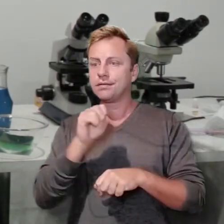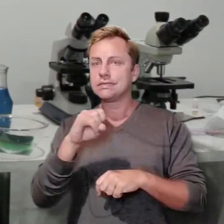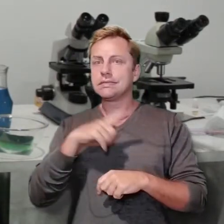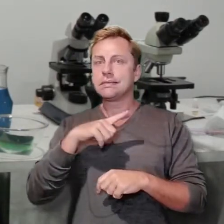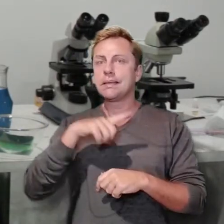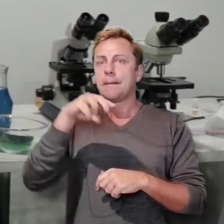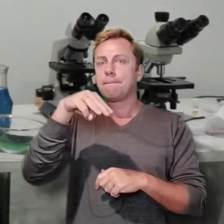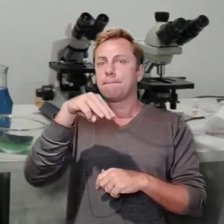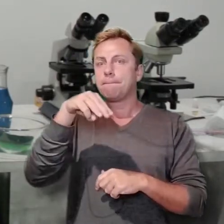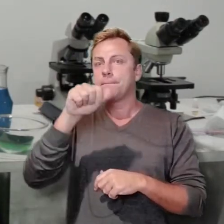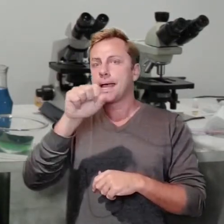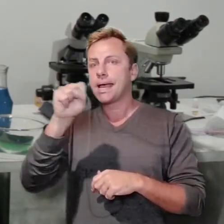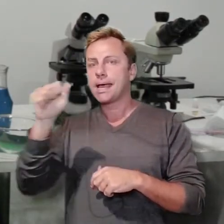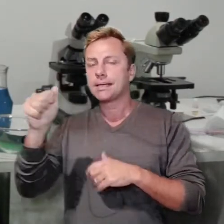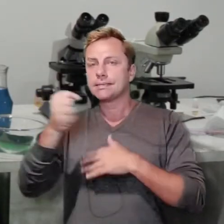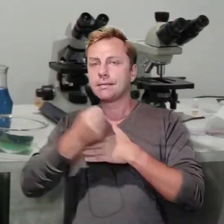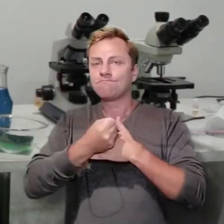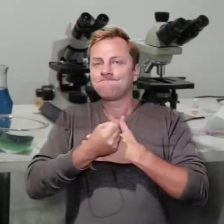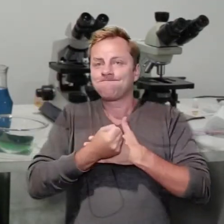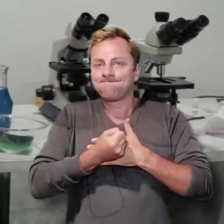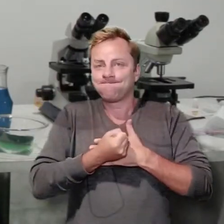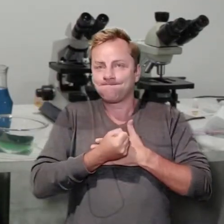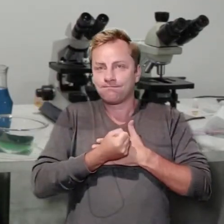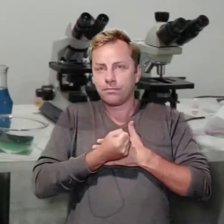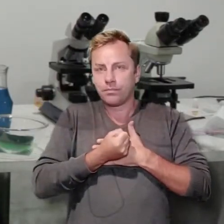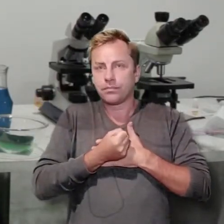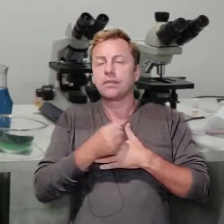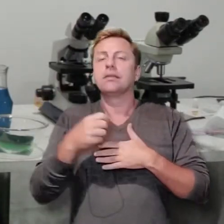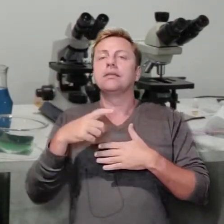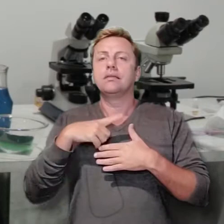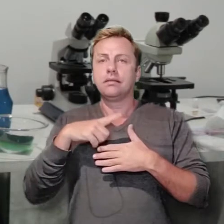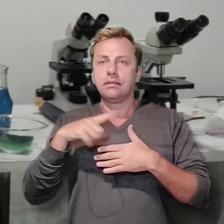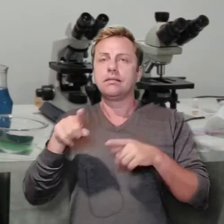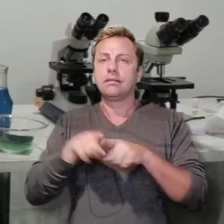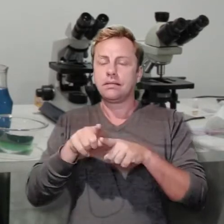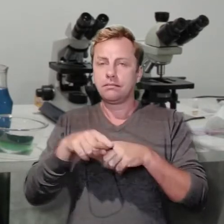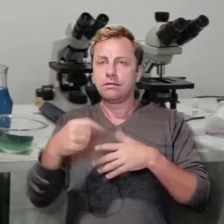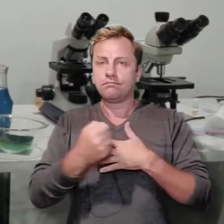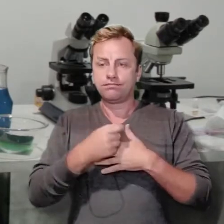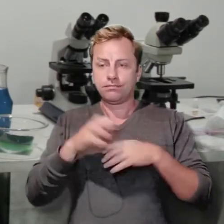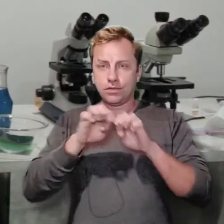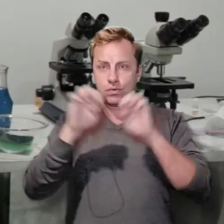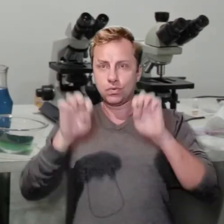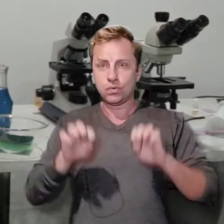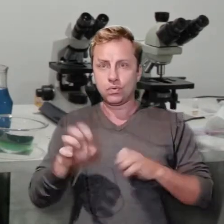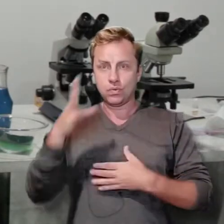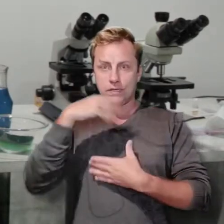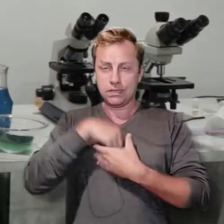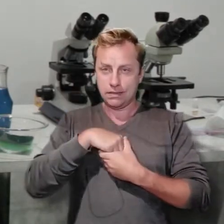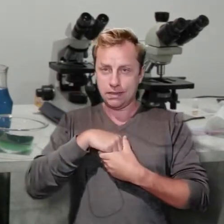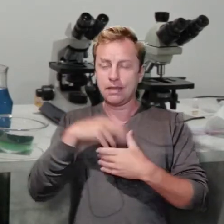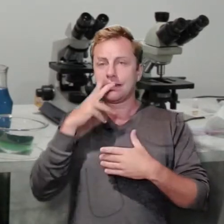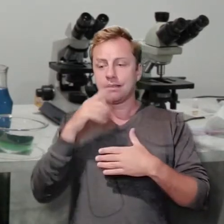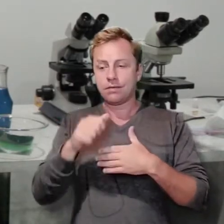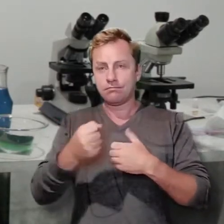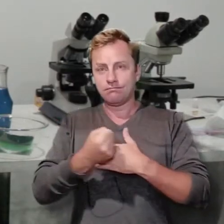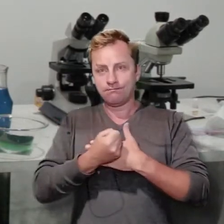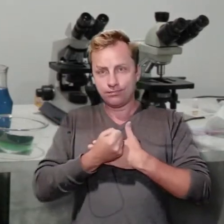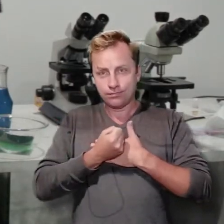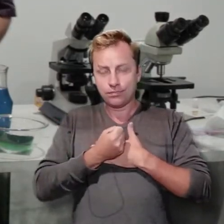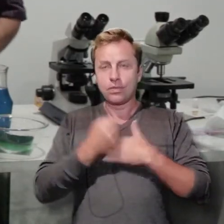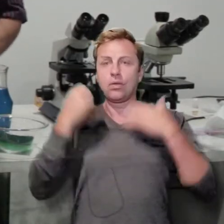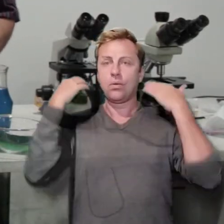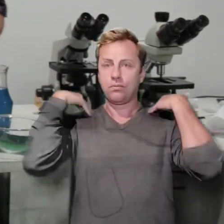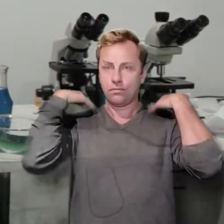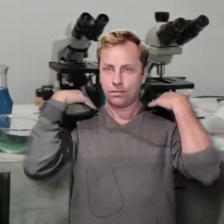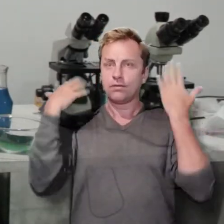massa muito grande pressionando as estruturas internas que, por sua vez, pressionam também o pulmão, que é como se